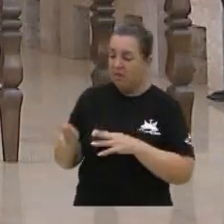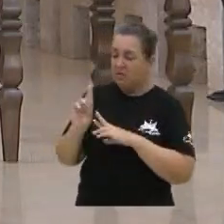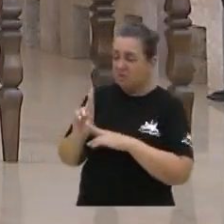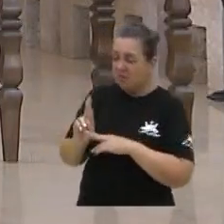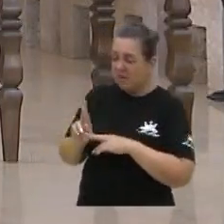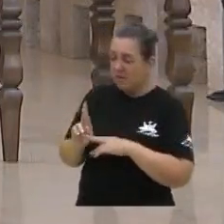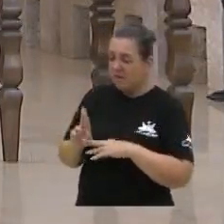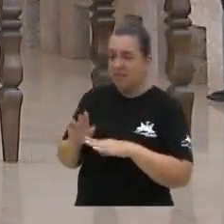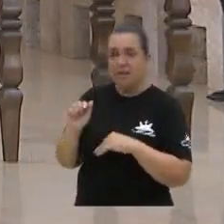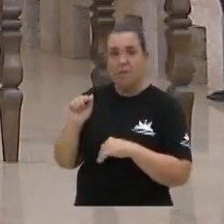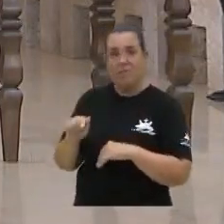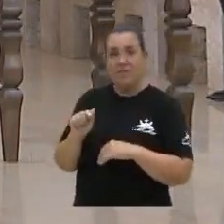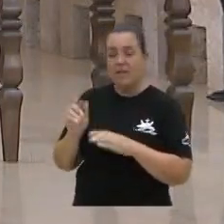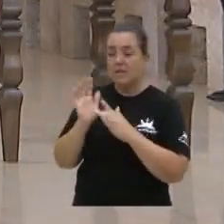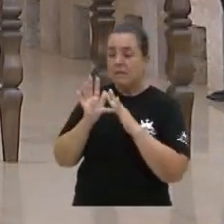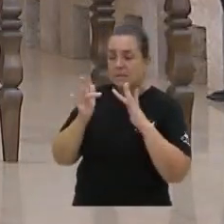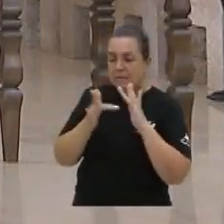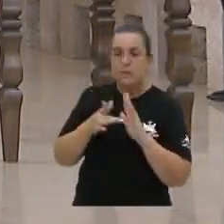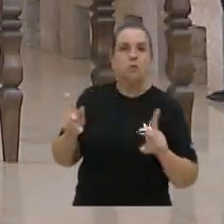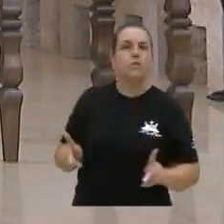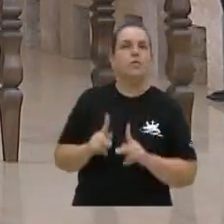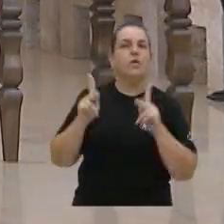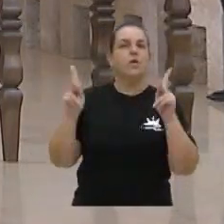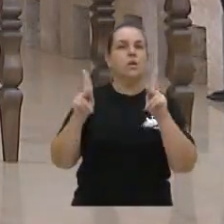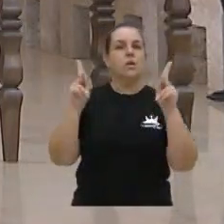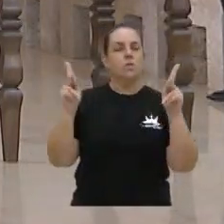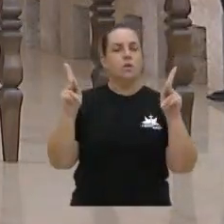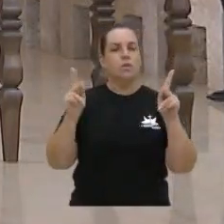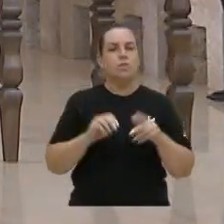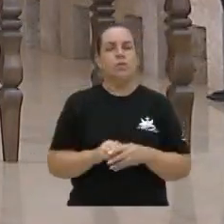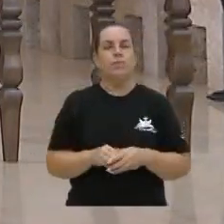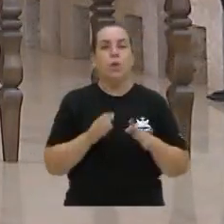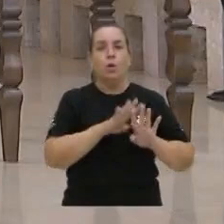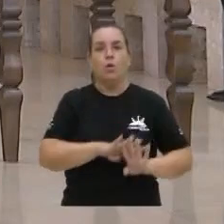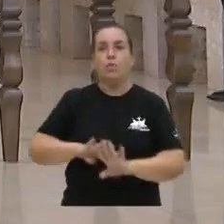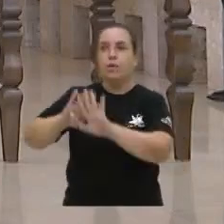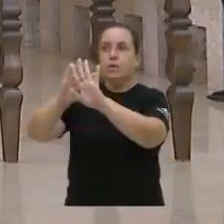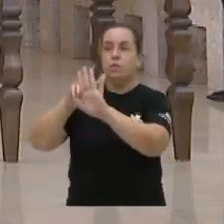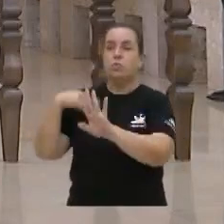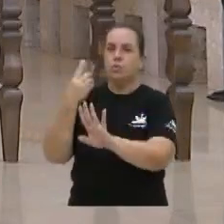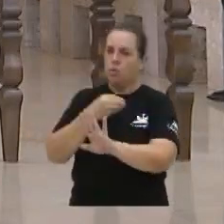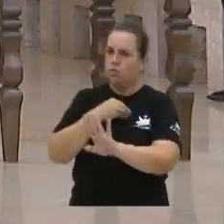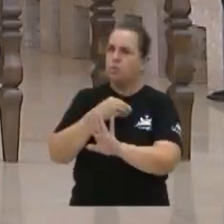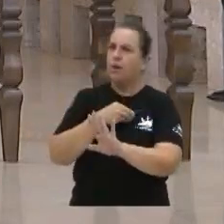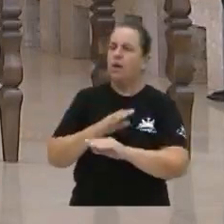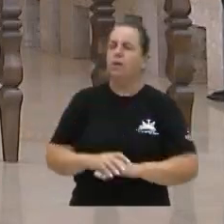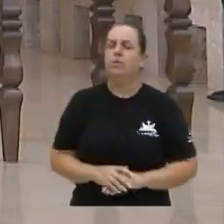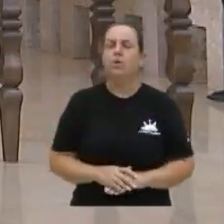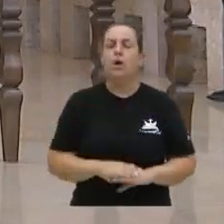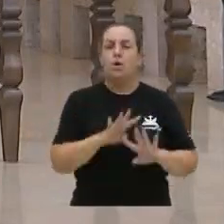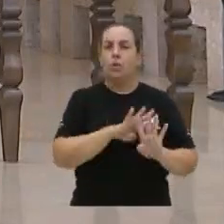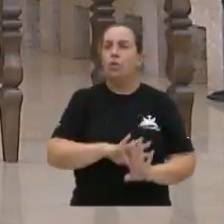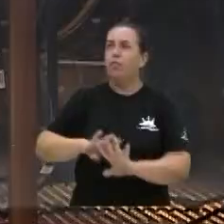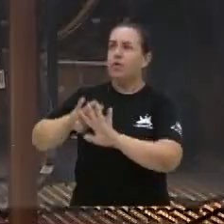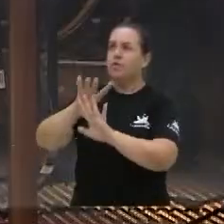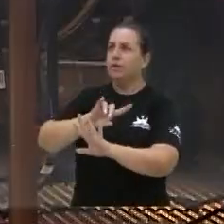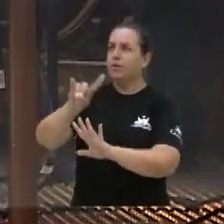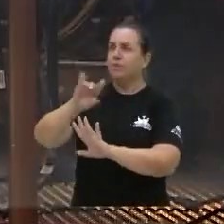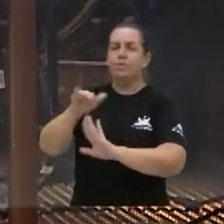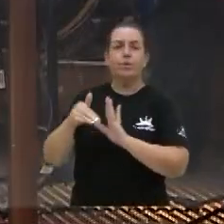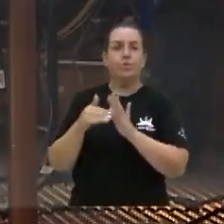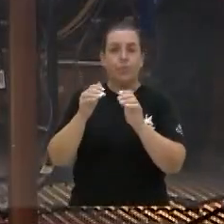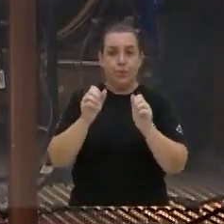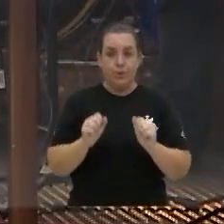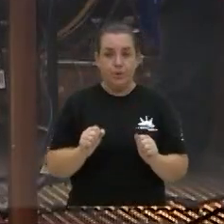esperança nesse Cristo vitorioso, confessemos os nossos pecados. Confesso a